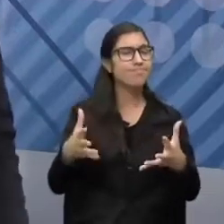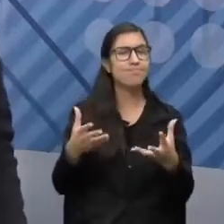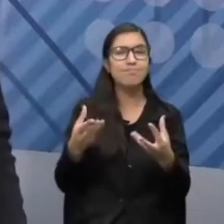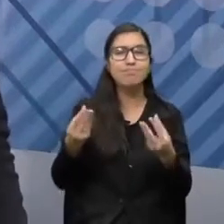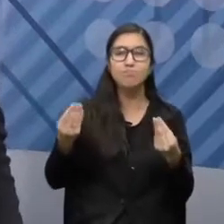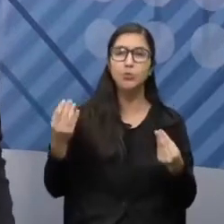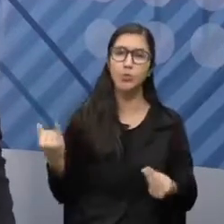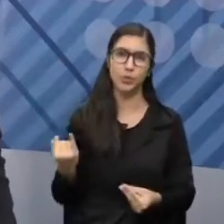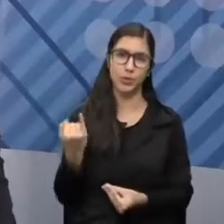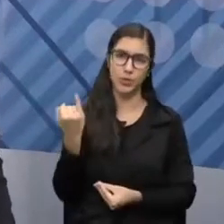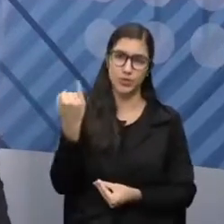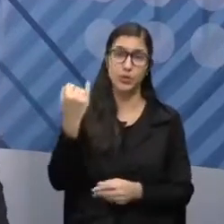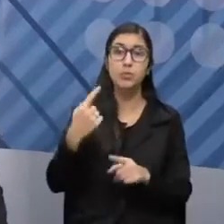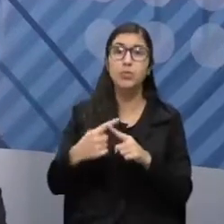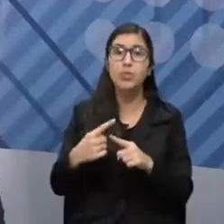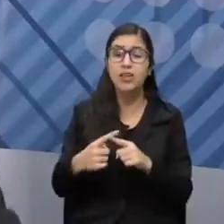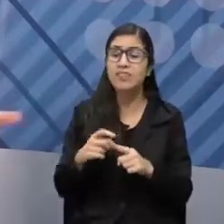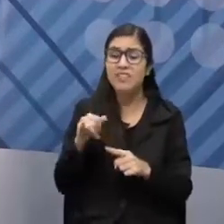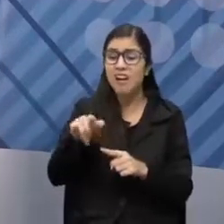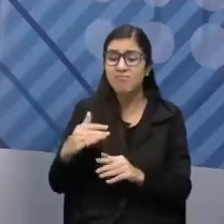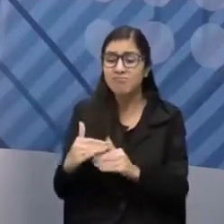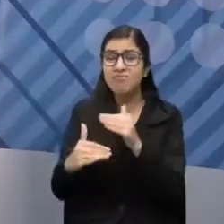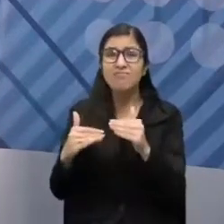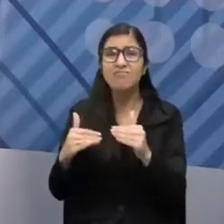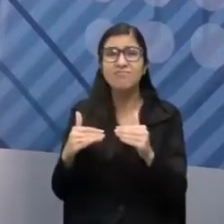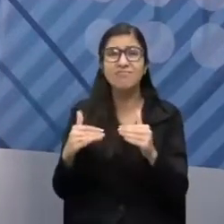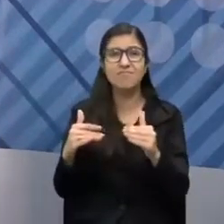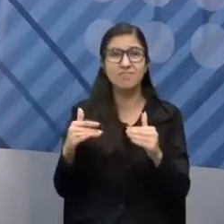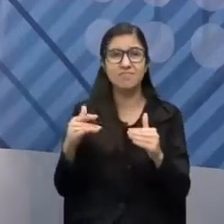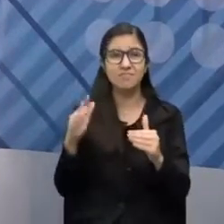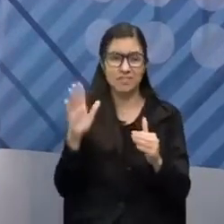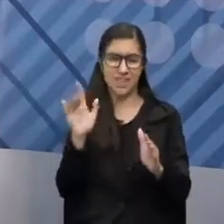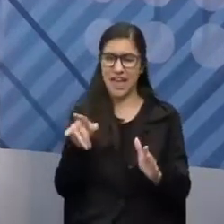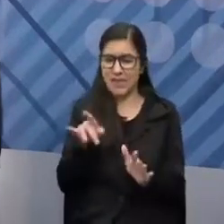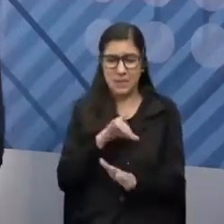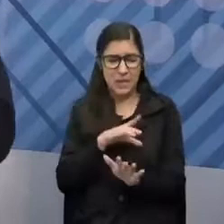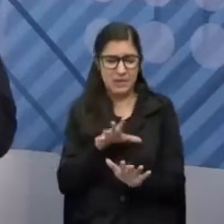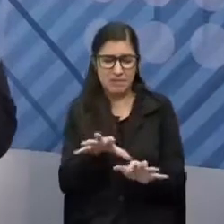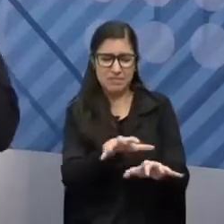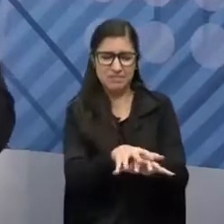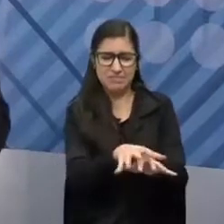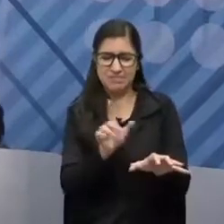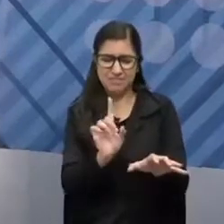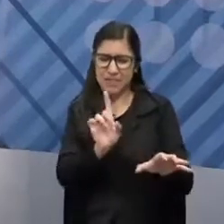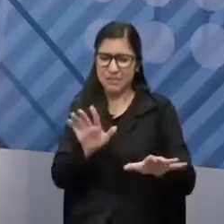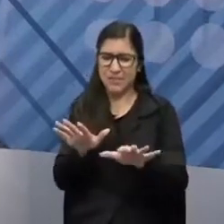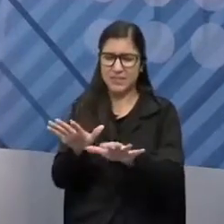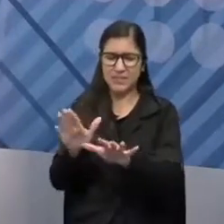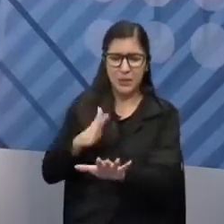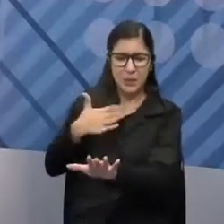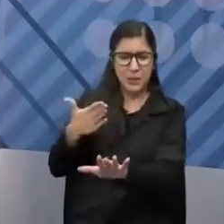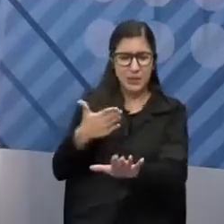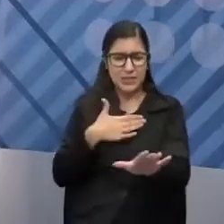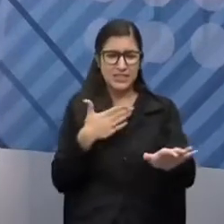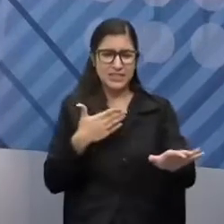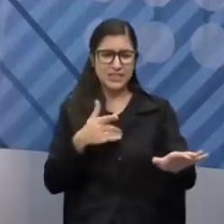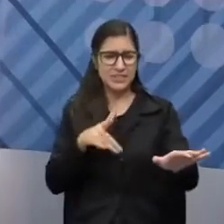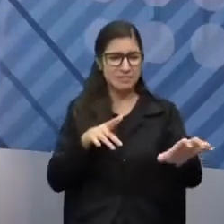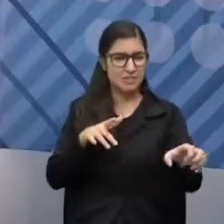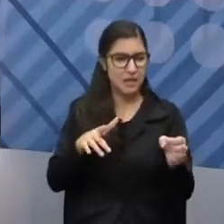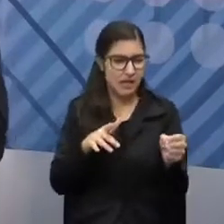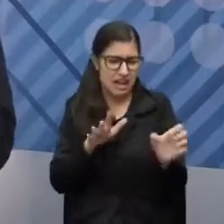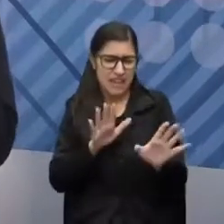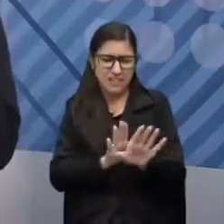extremamente importante, porque se isso não é desenvolvido, fica aquela pessoa com surdo-cegueira, tudo tem medo, tudo se assusta, sabe? Pega uma coisinha, uma